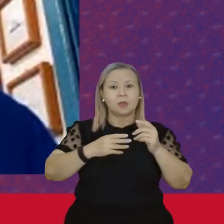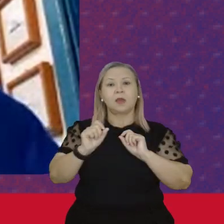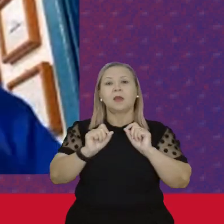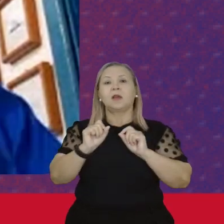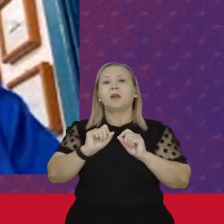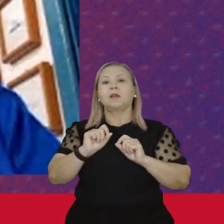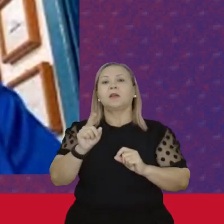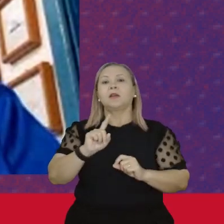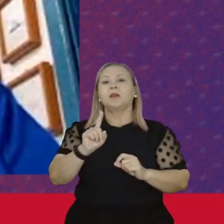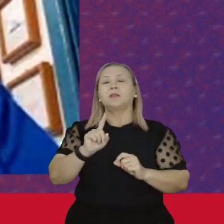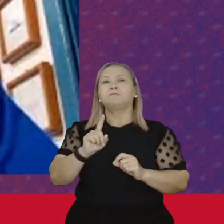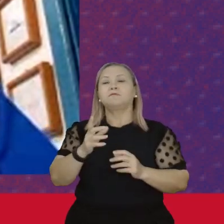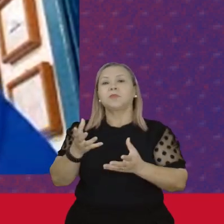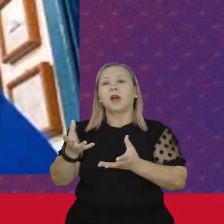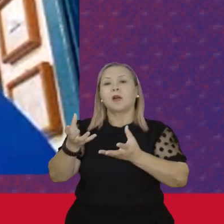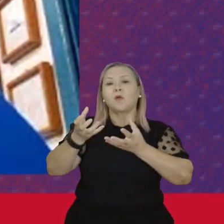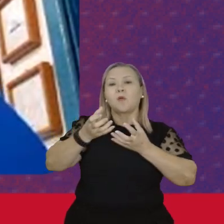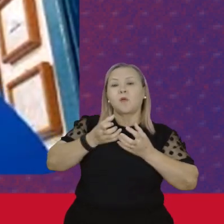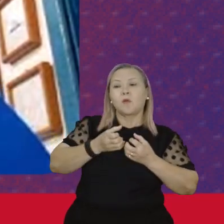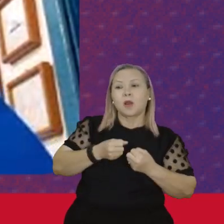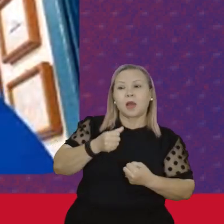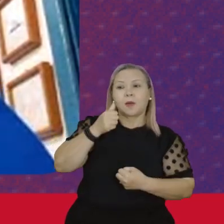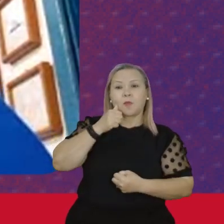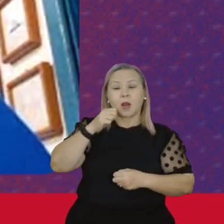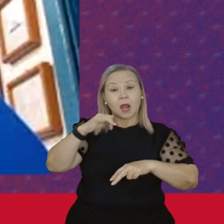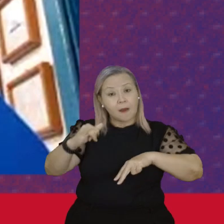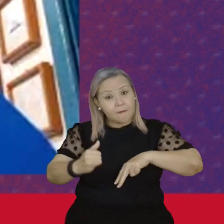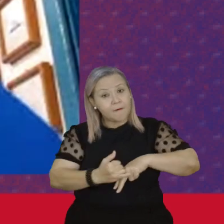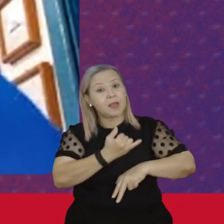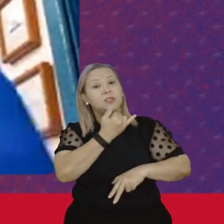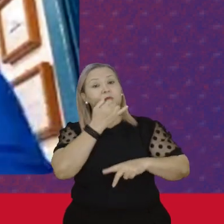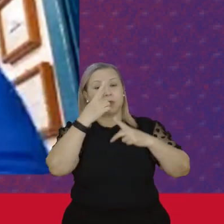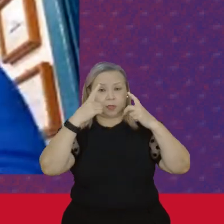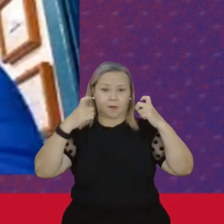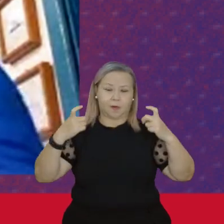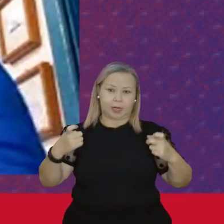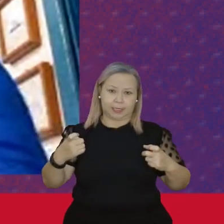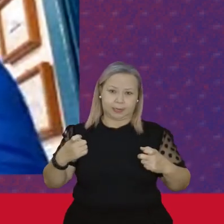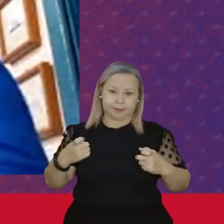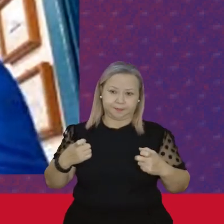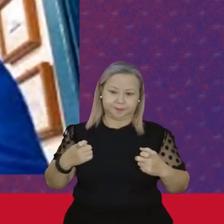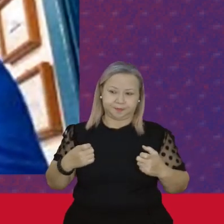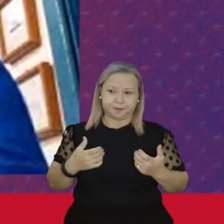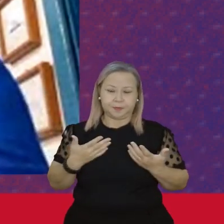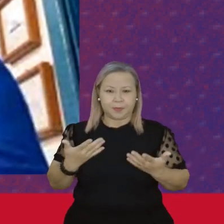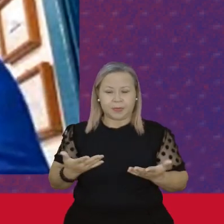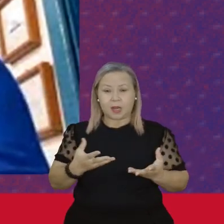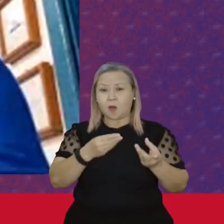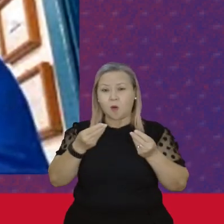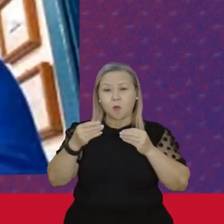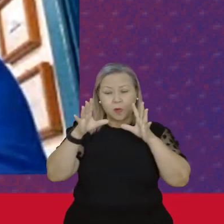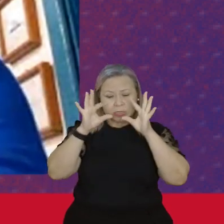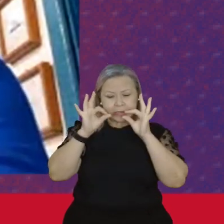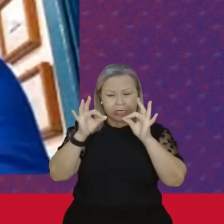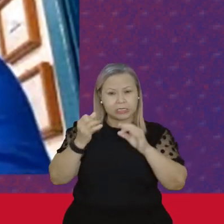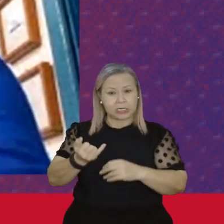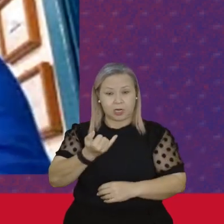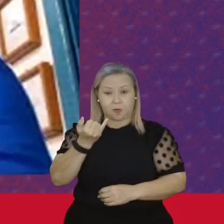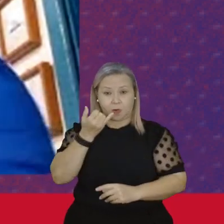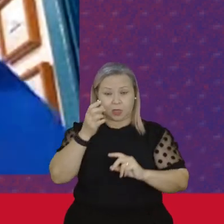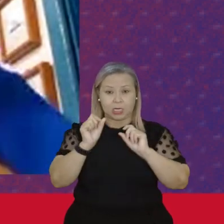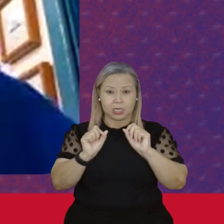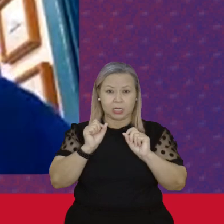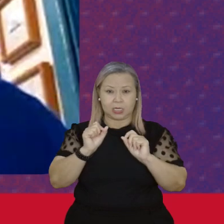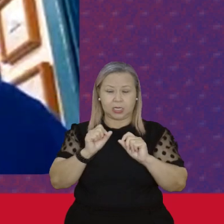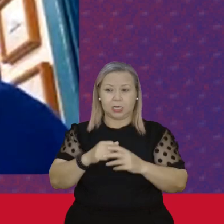acolher mulheres vítimas da violência, né? Então, é muito interessante que